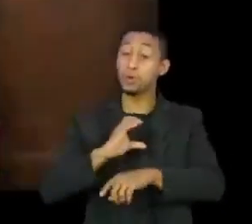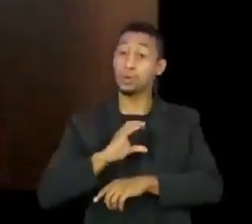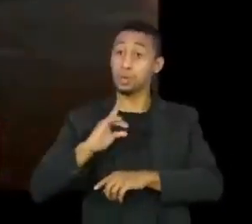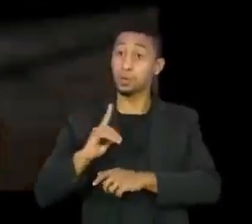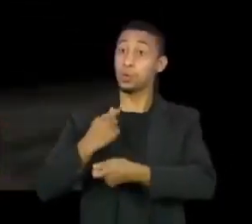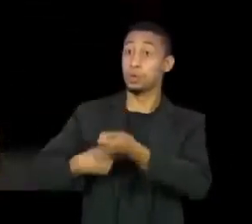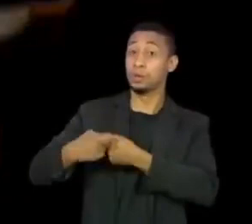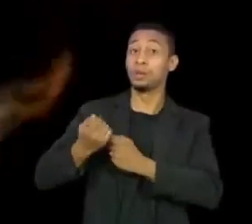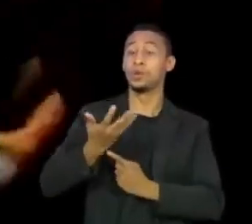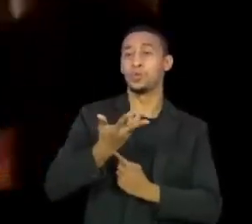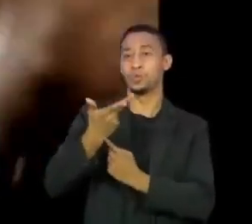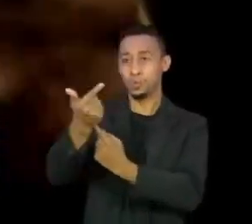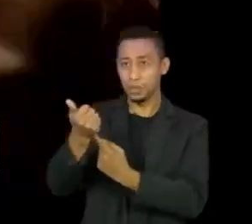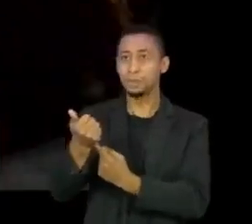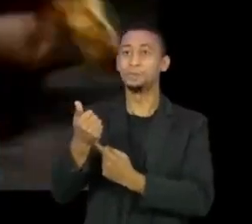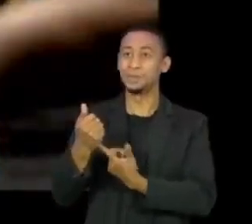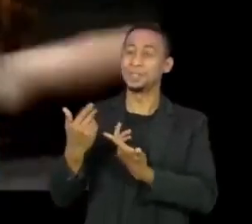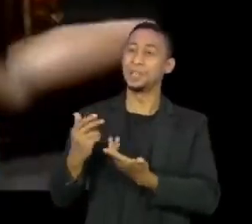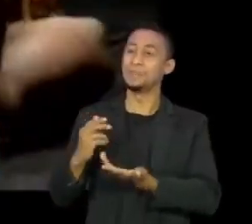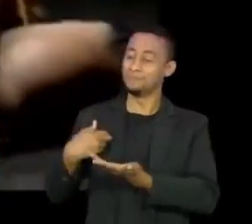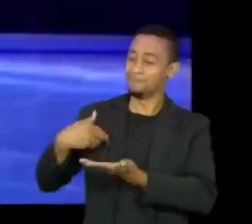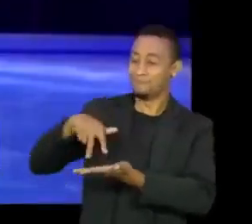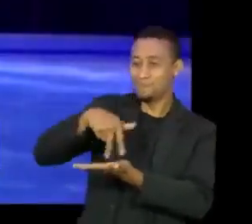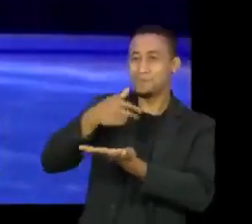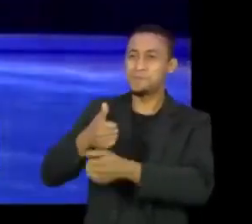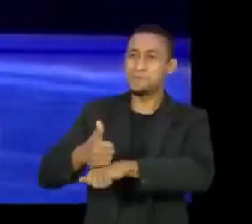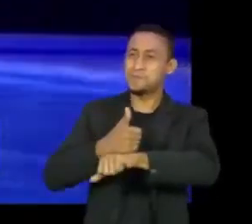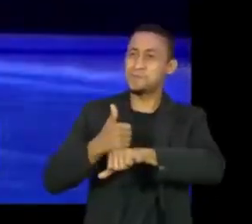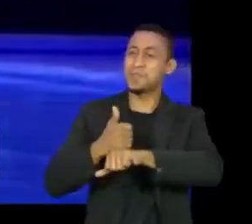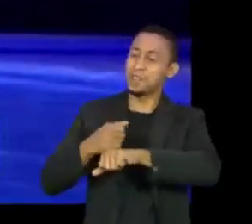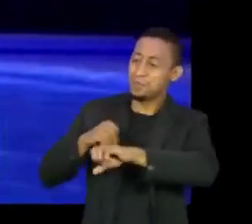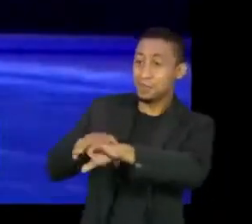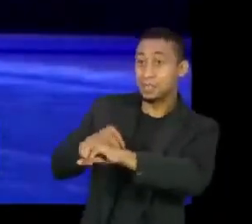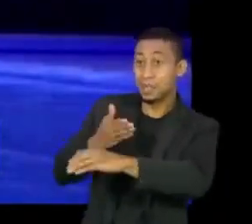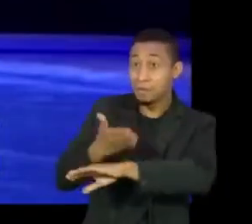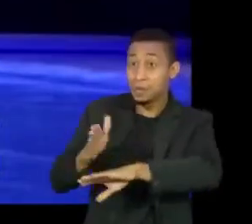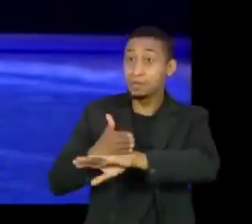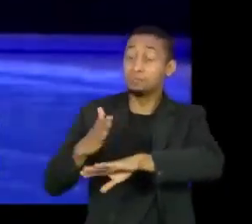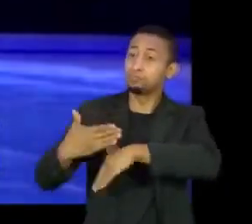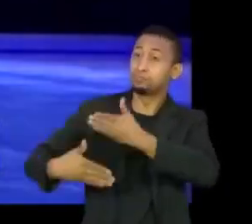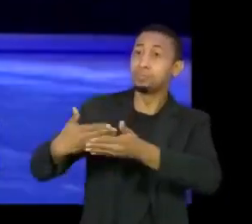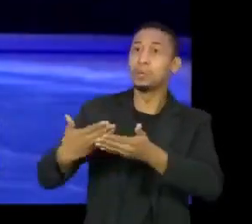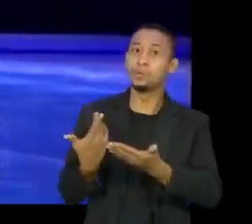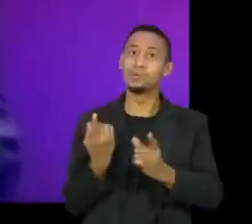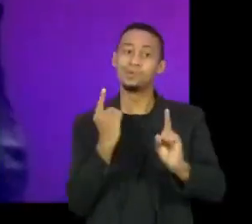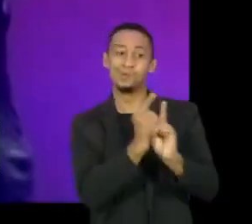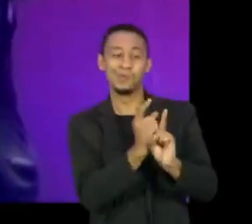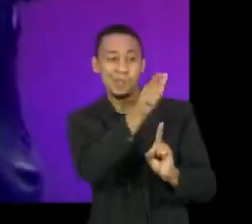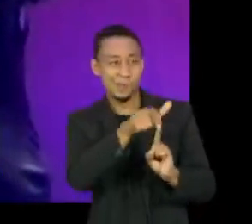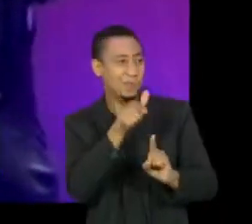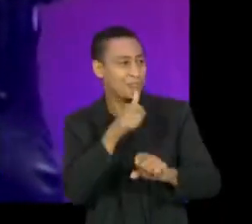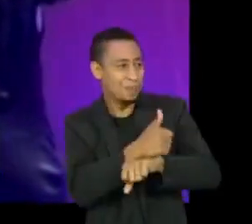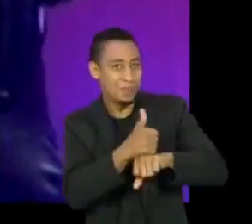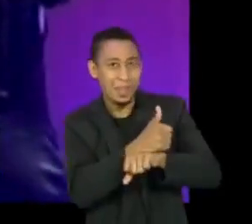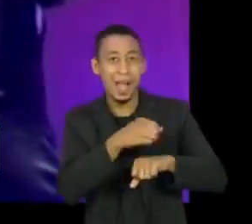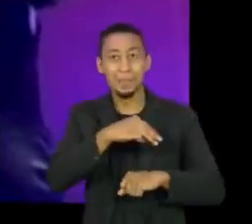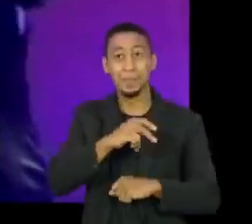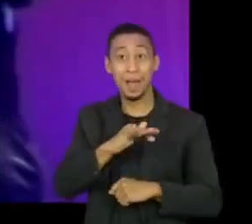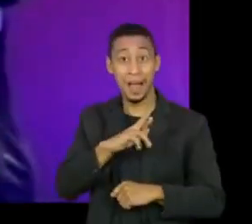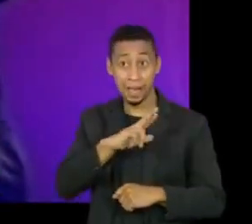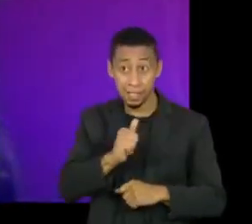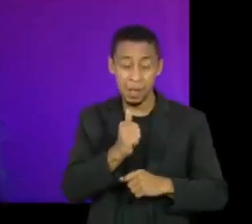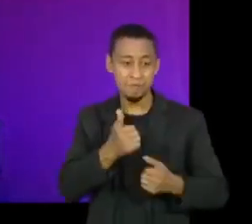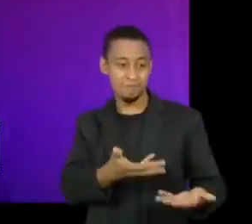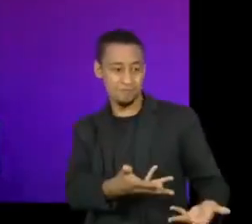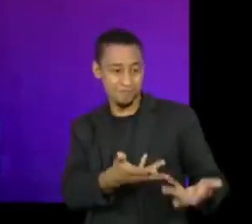a carreira de coreógrafo ganhar nova projeção depois do encontro com a Bailarina e coreógrafa Márcia e